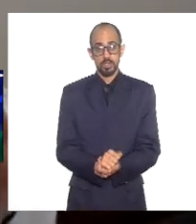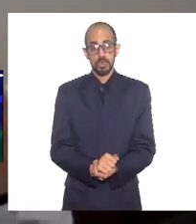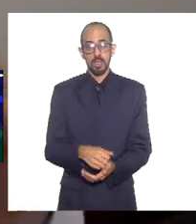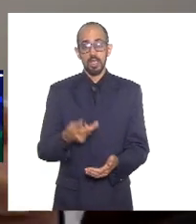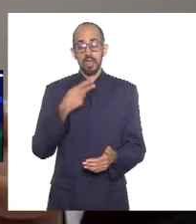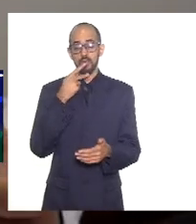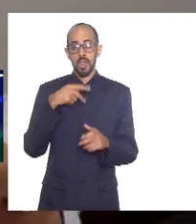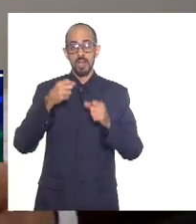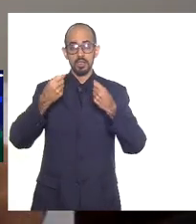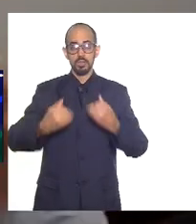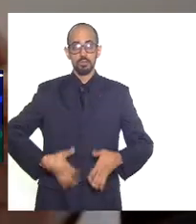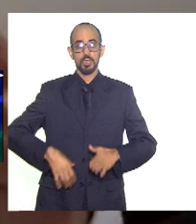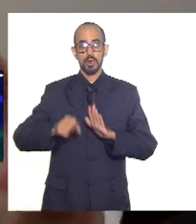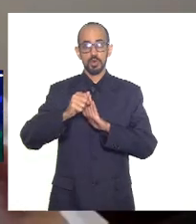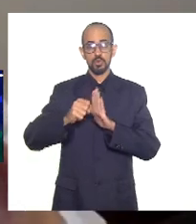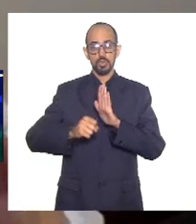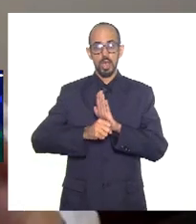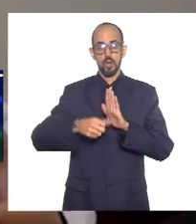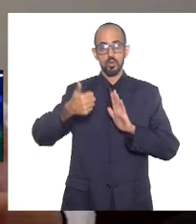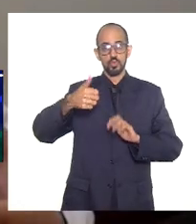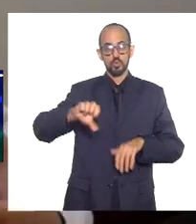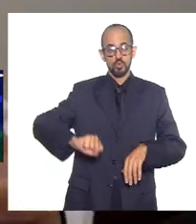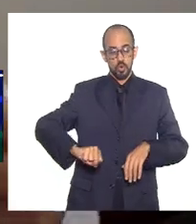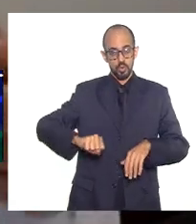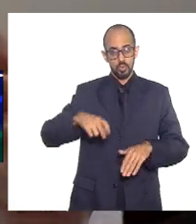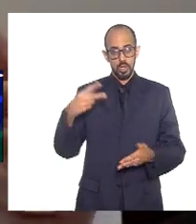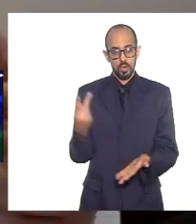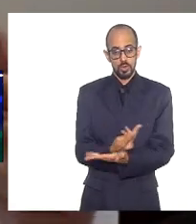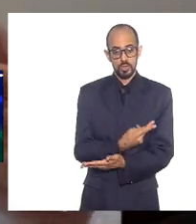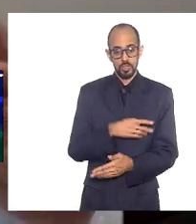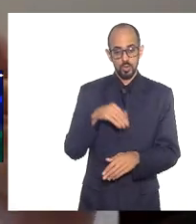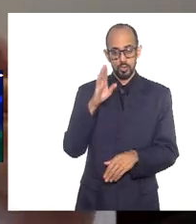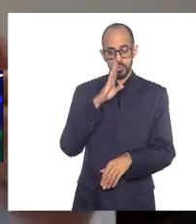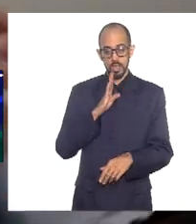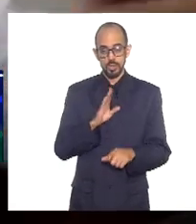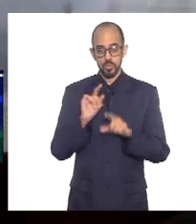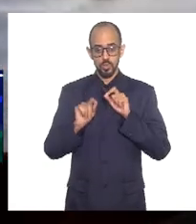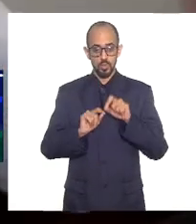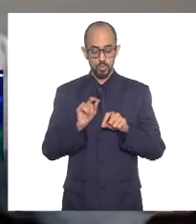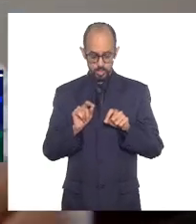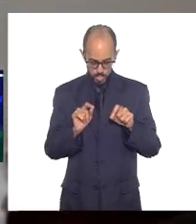que, como ele mesmo diz, começou a se dar no Brasil, Mônica,